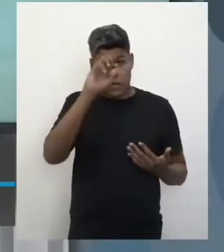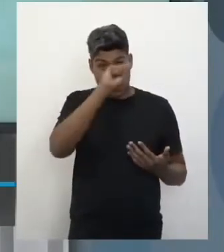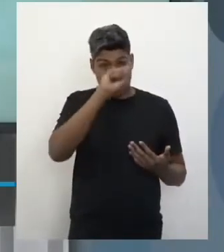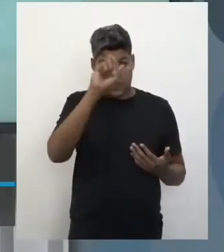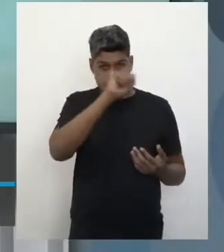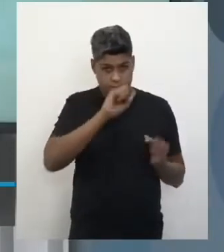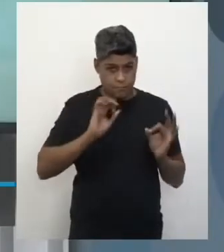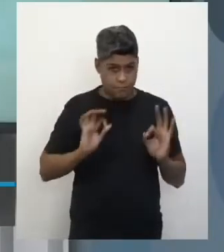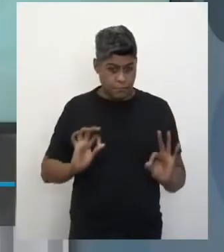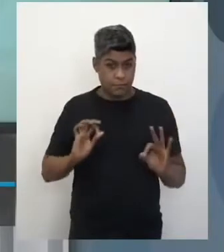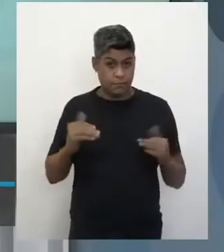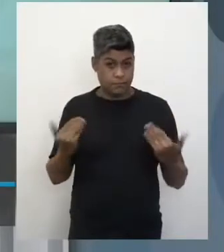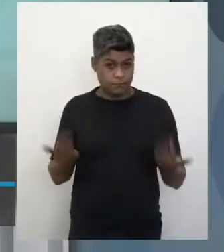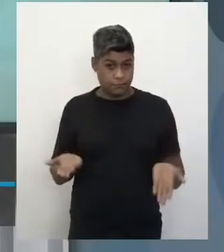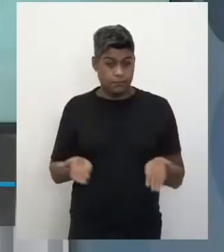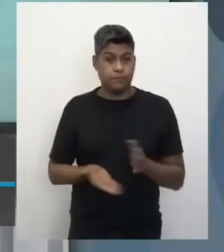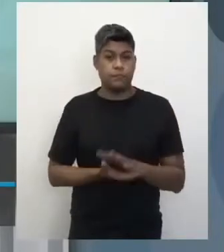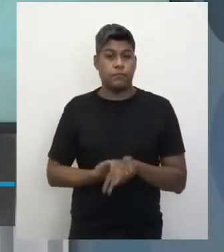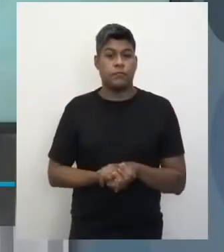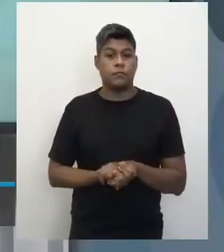pouquinho, né? Bom,